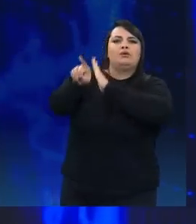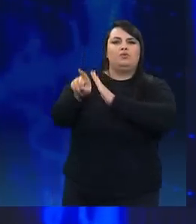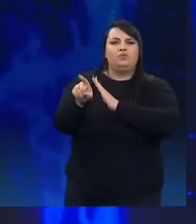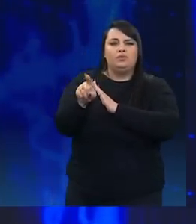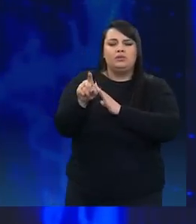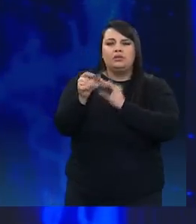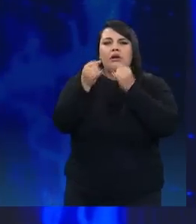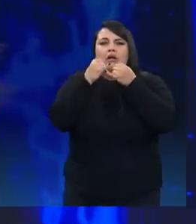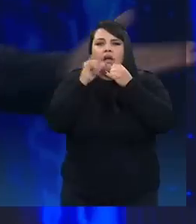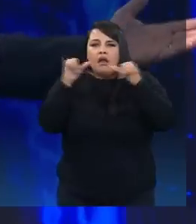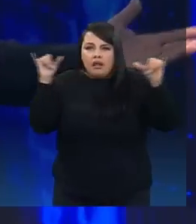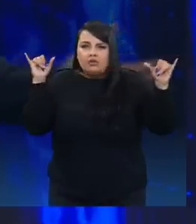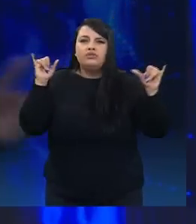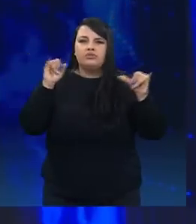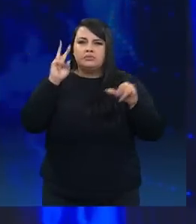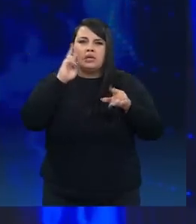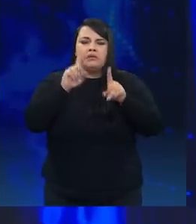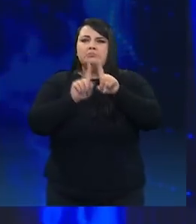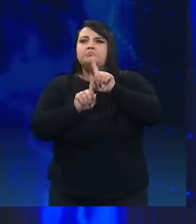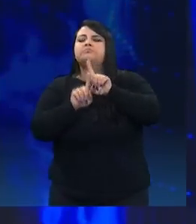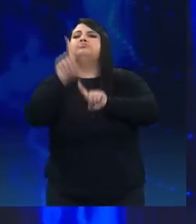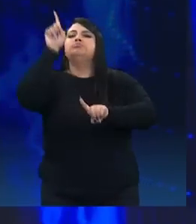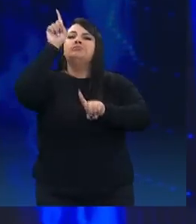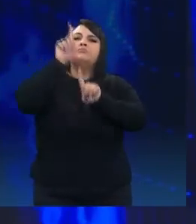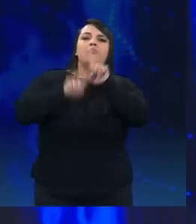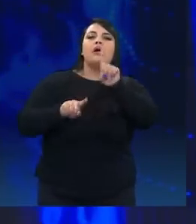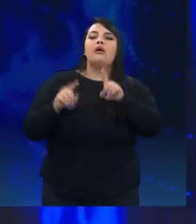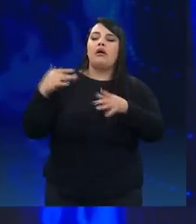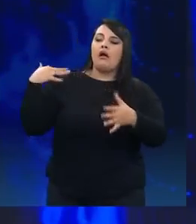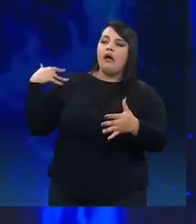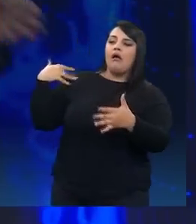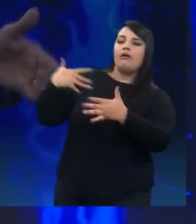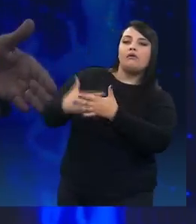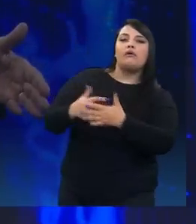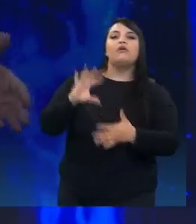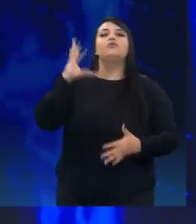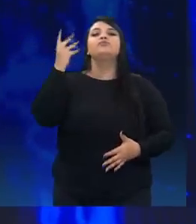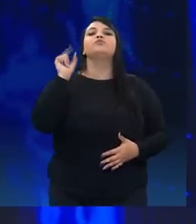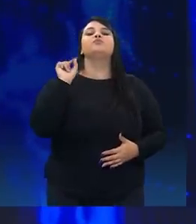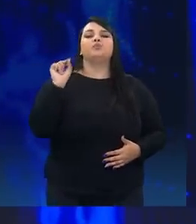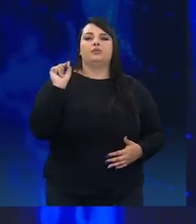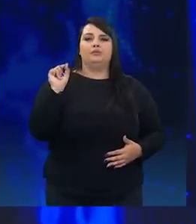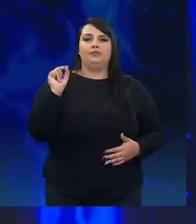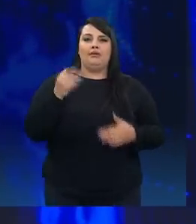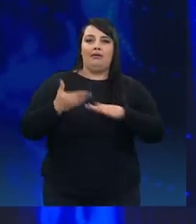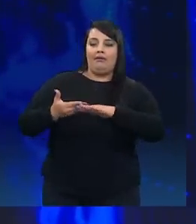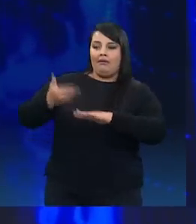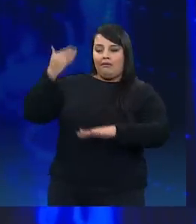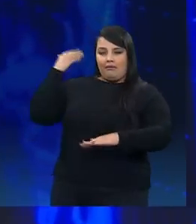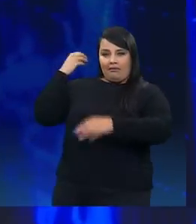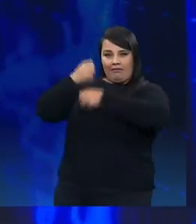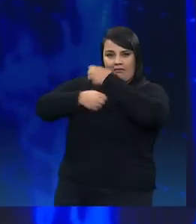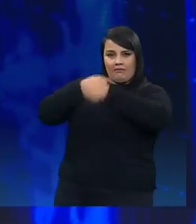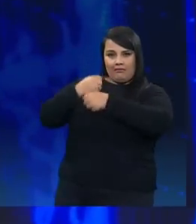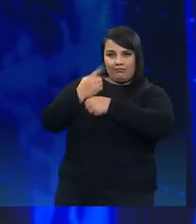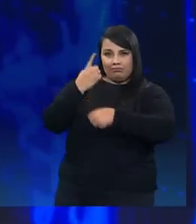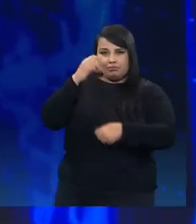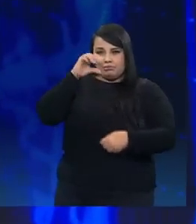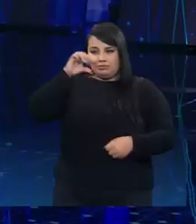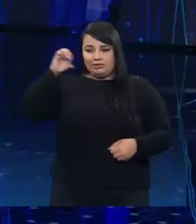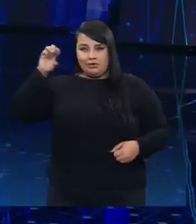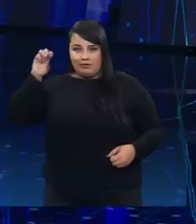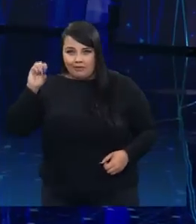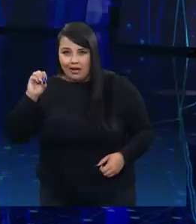para cá. Basta ver o que aconteceu. Depois que privatizou nos anos 90 para cá, o que aconteceu com a conta de luz?